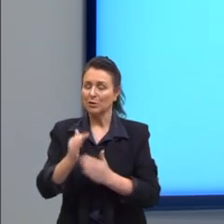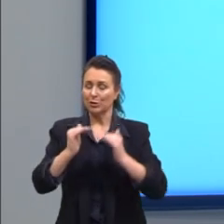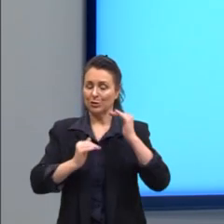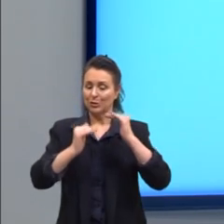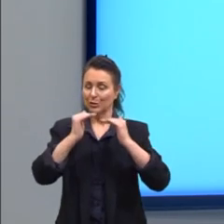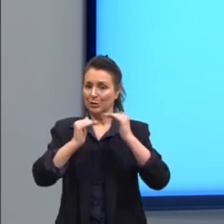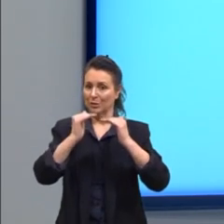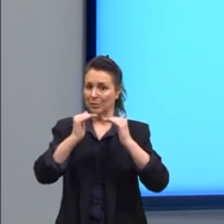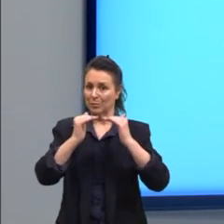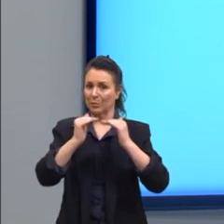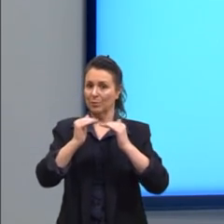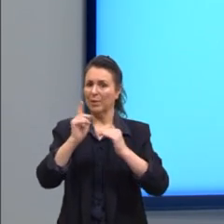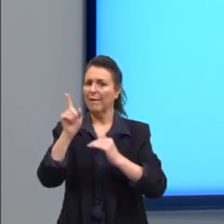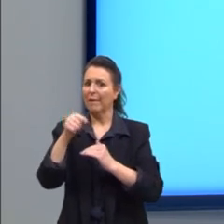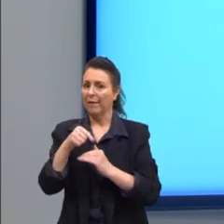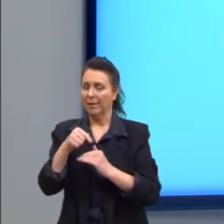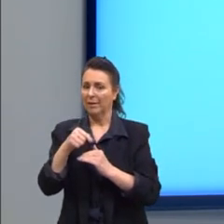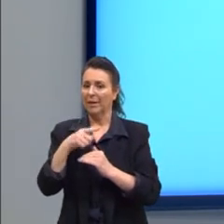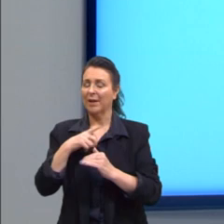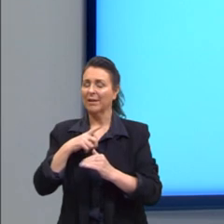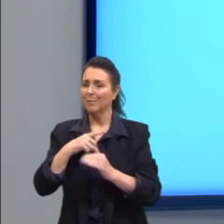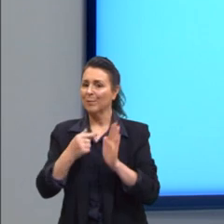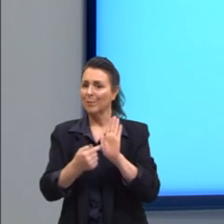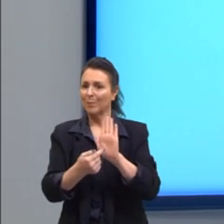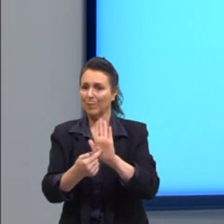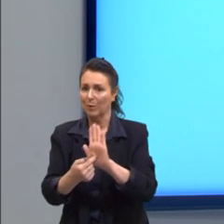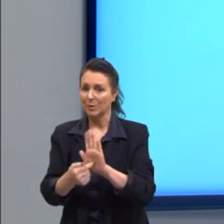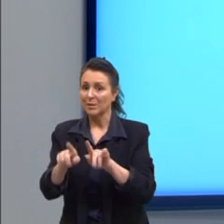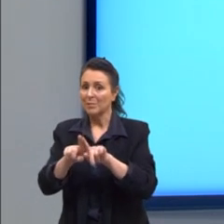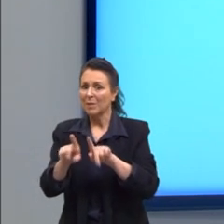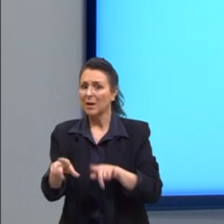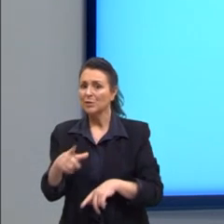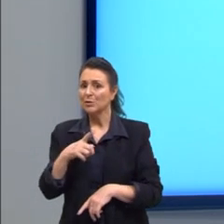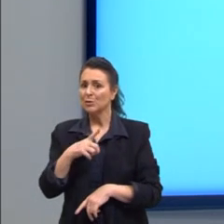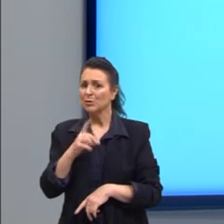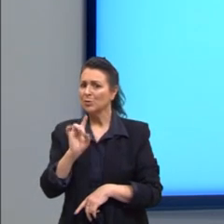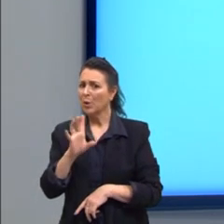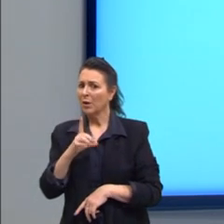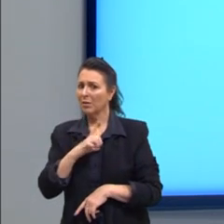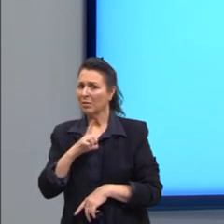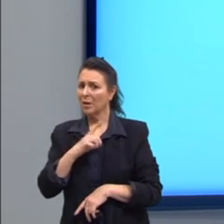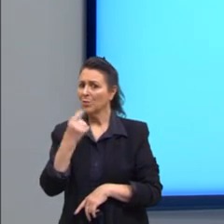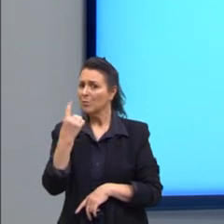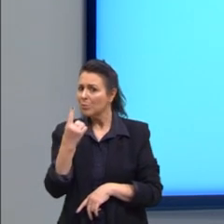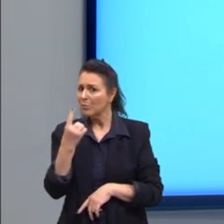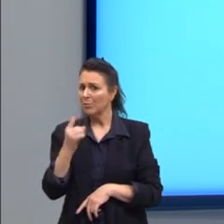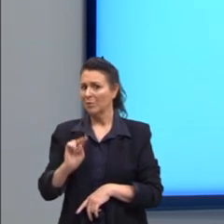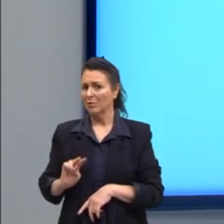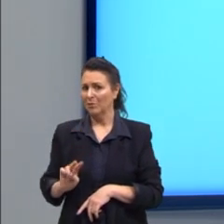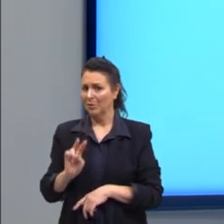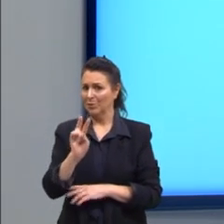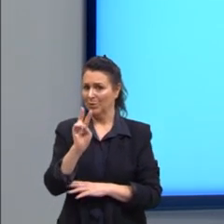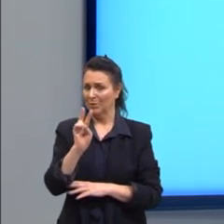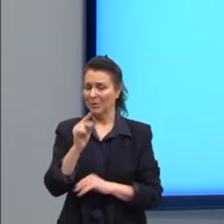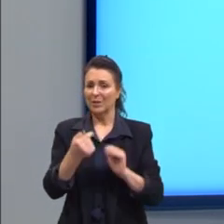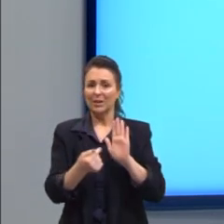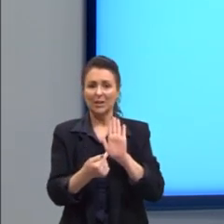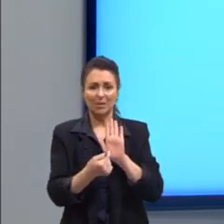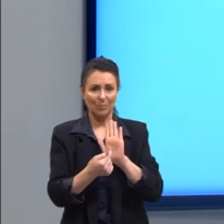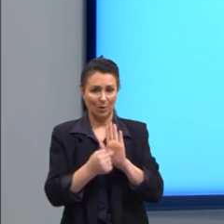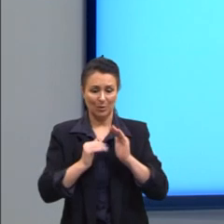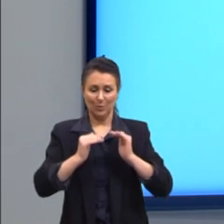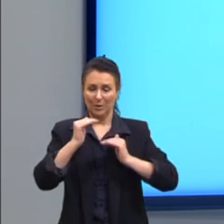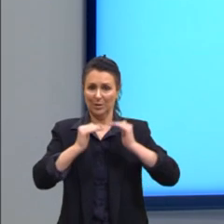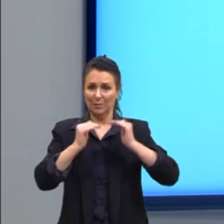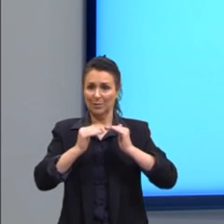de equilíbrio é E aí Traz Vários valores mas o único valor a gente precisa interpretar que o único valor que traz em